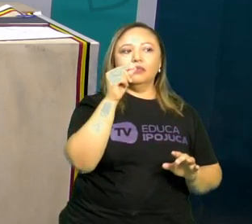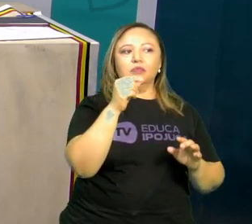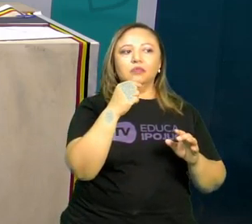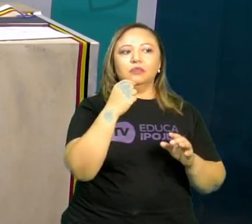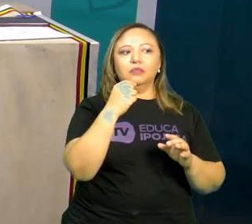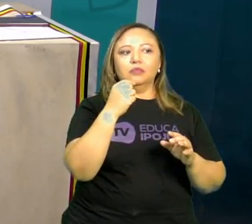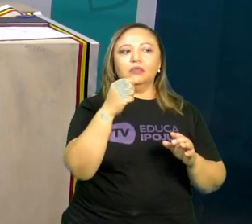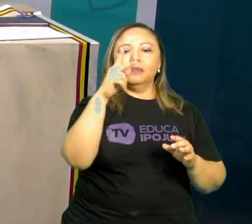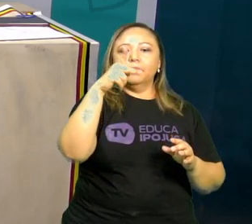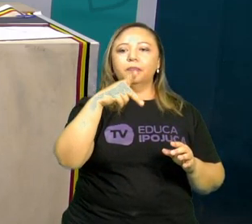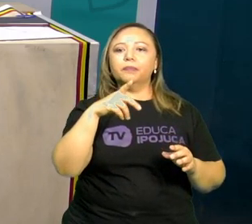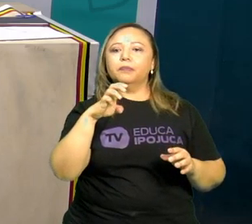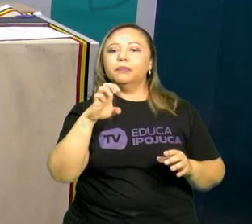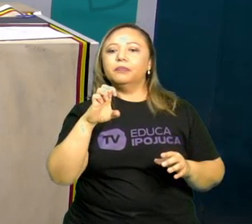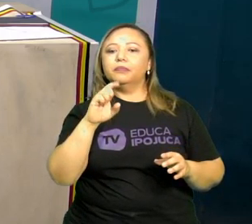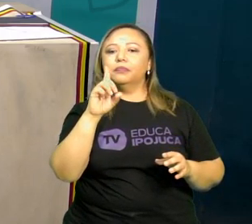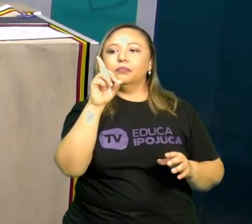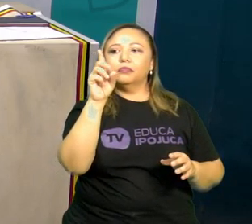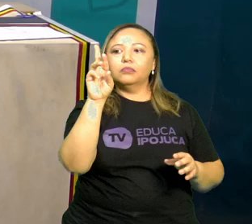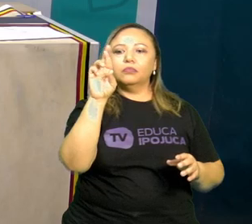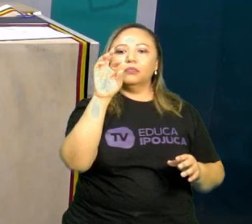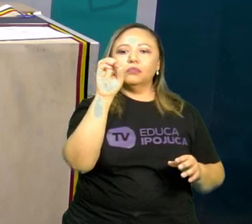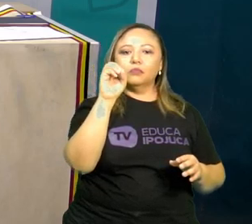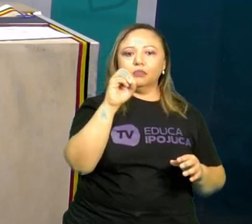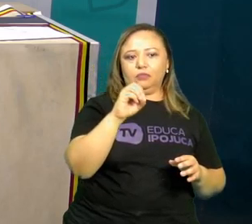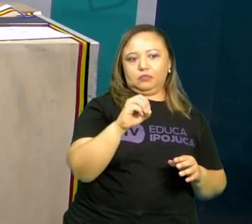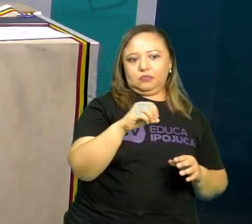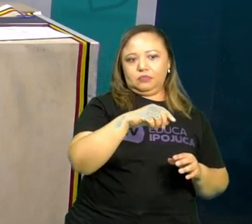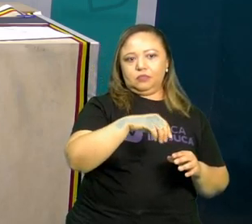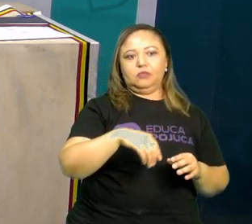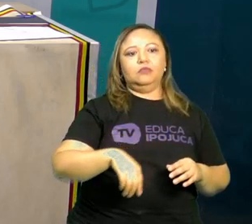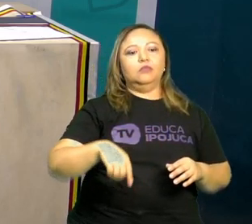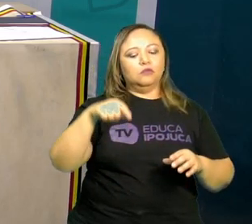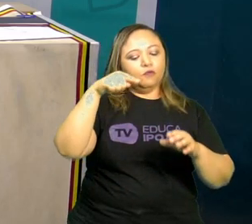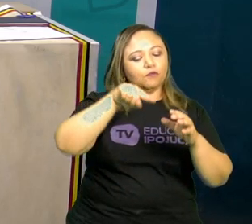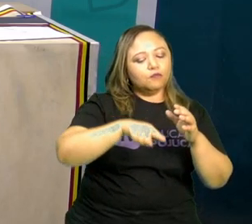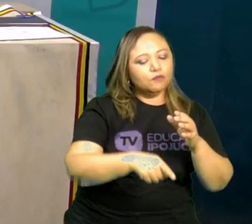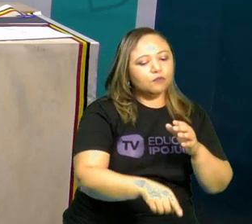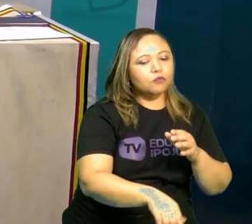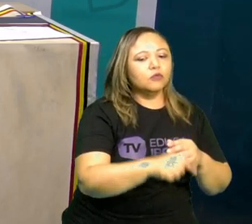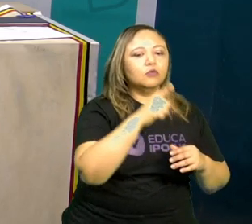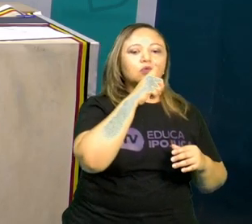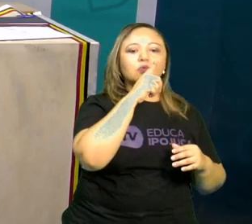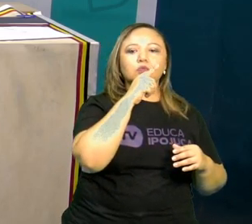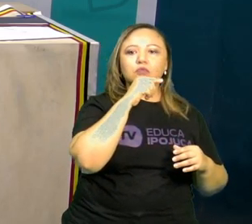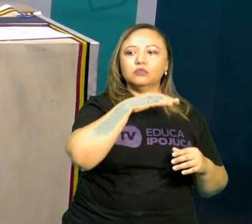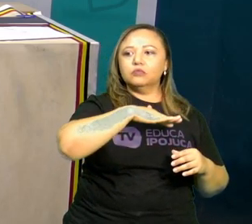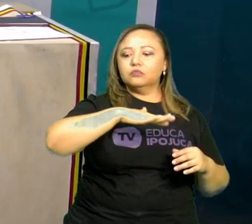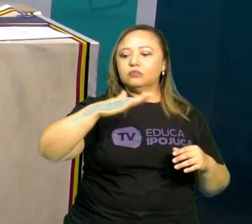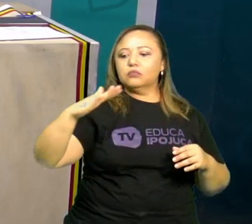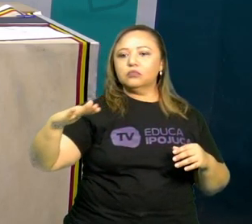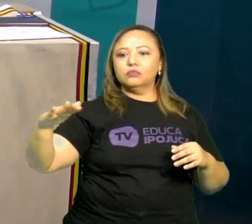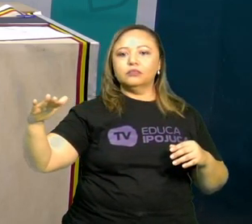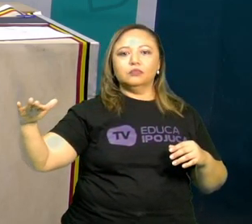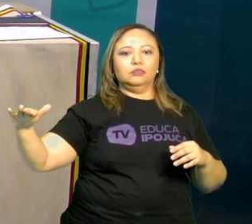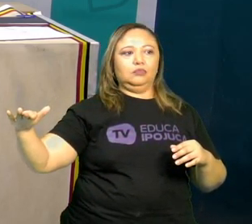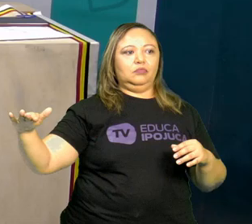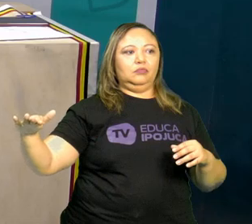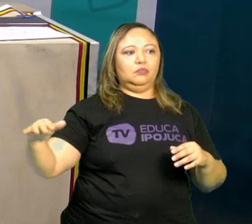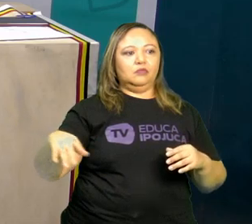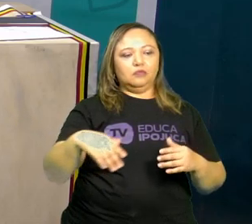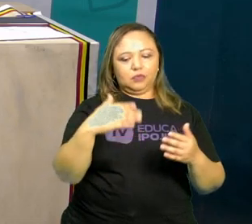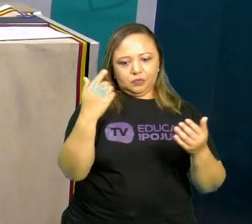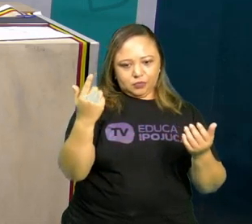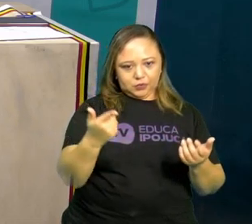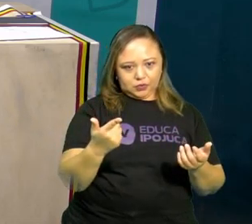o Pedro do fundo do mar e aí que aprendeu prestou atenção vamos